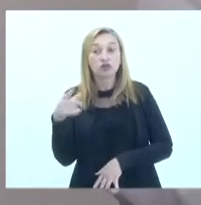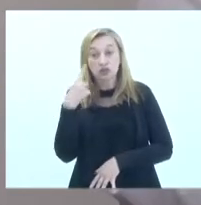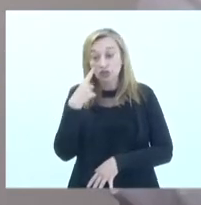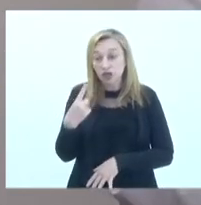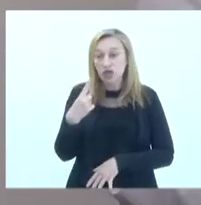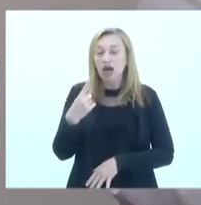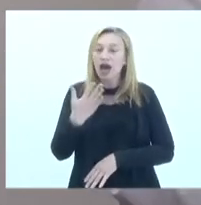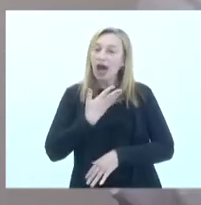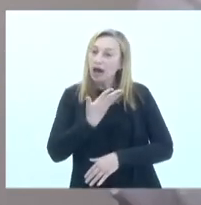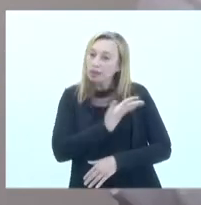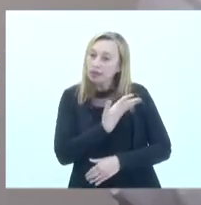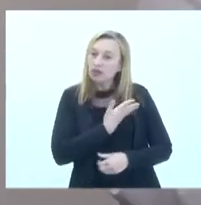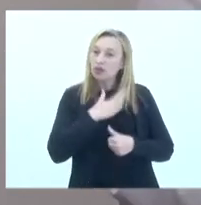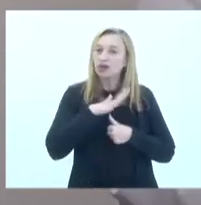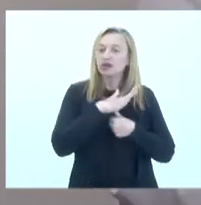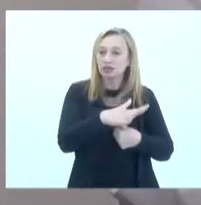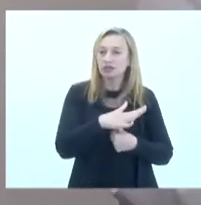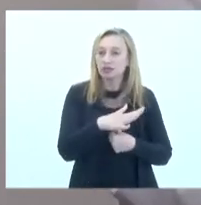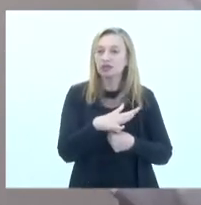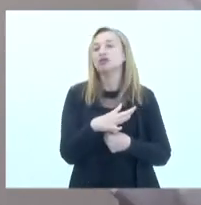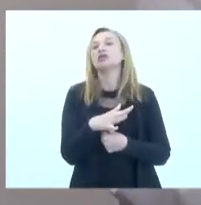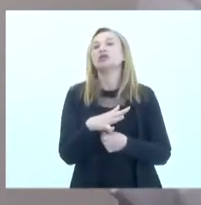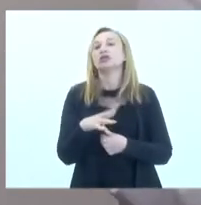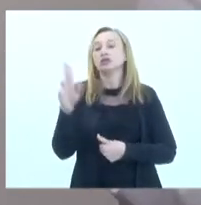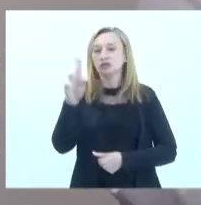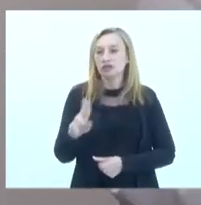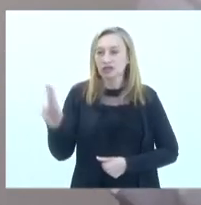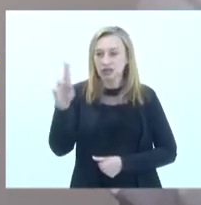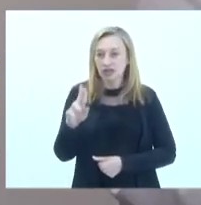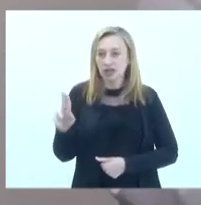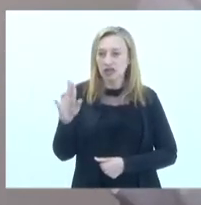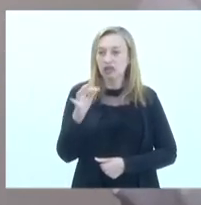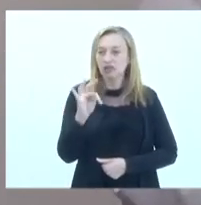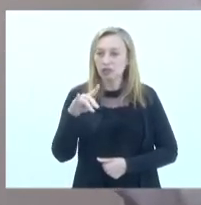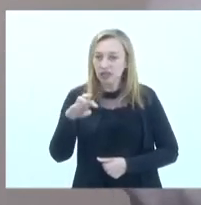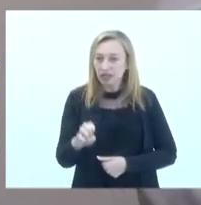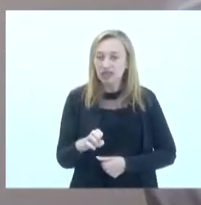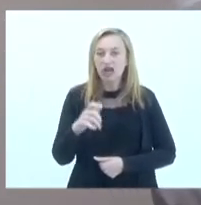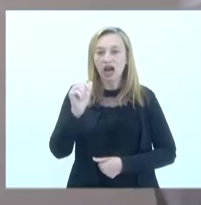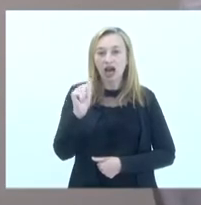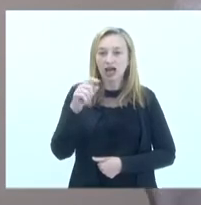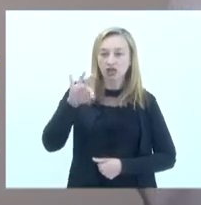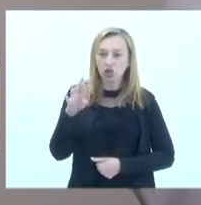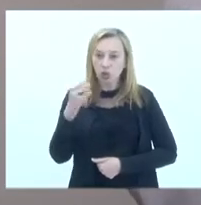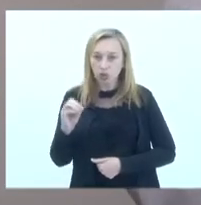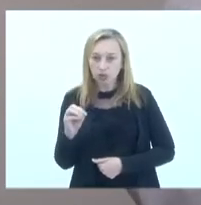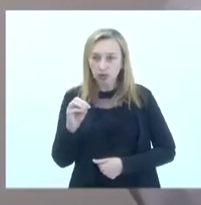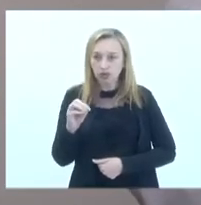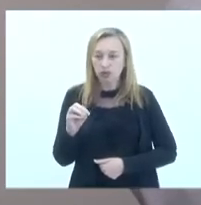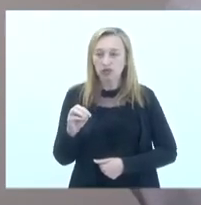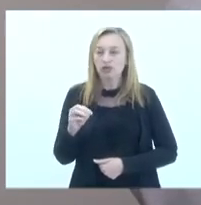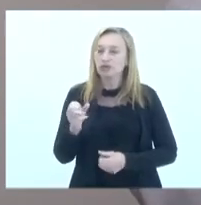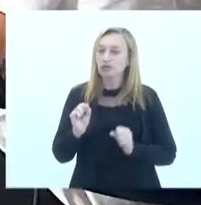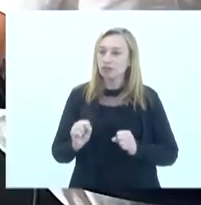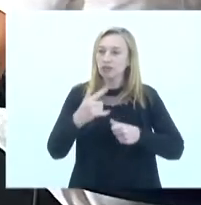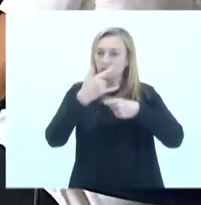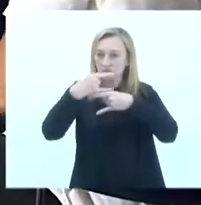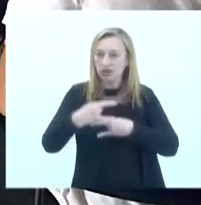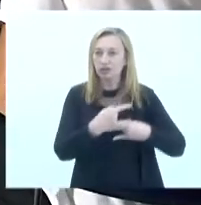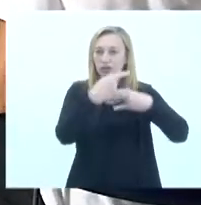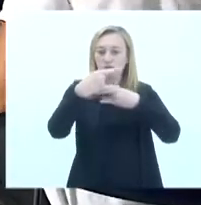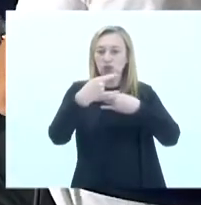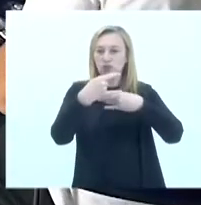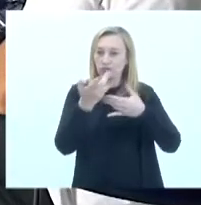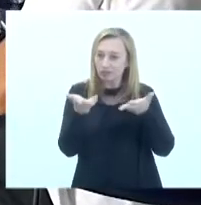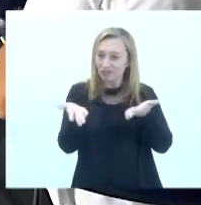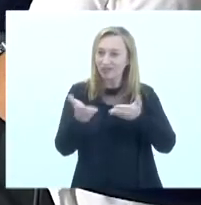amigo reitor da Universidade Federal Fluminense, Antônio Cláudio Nóbrega. Por favor, Antônio, virtual.